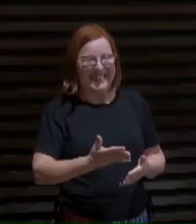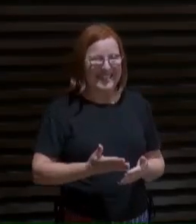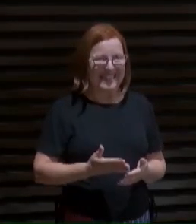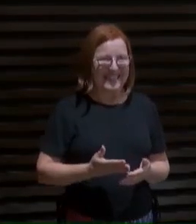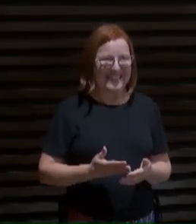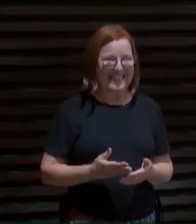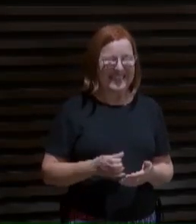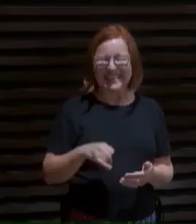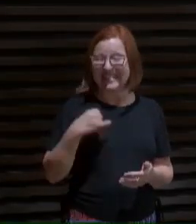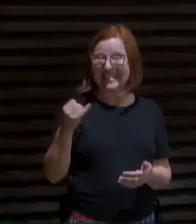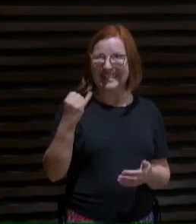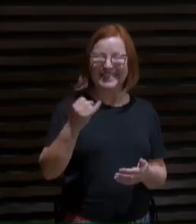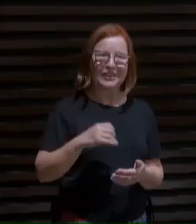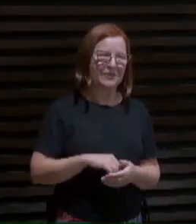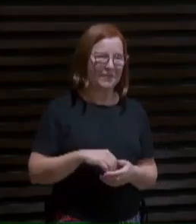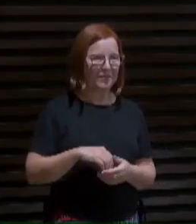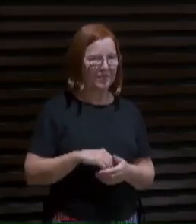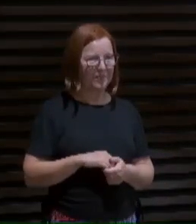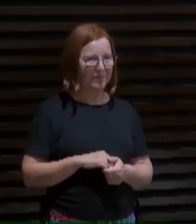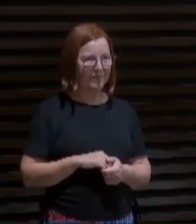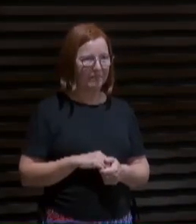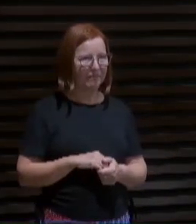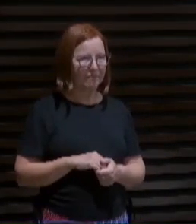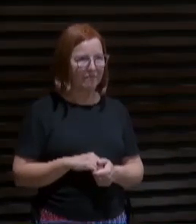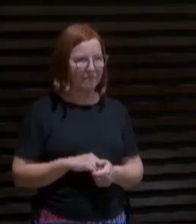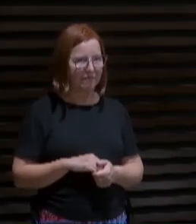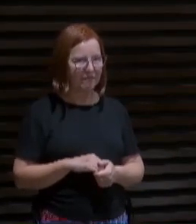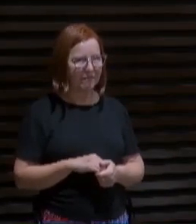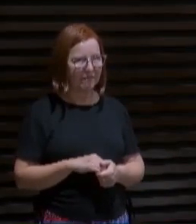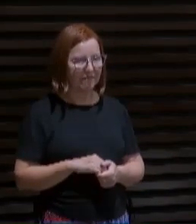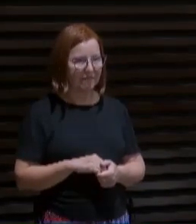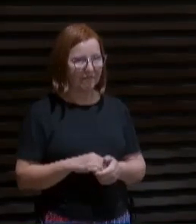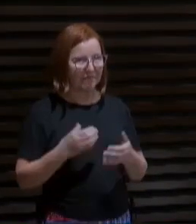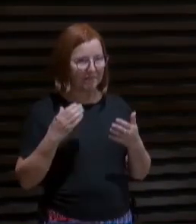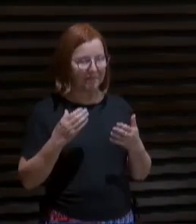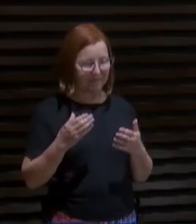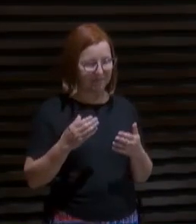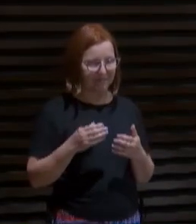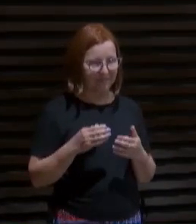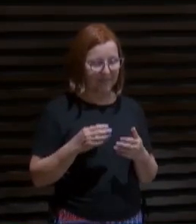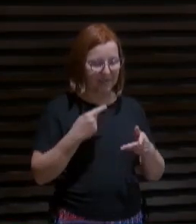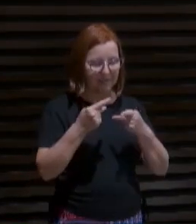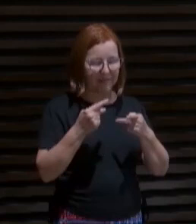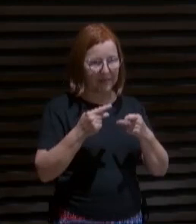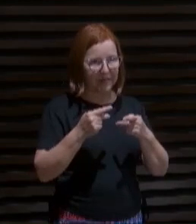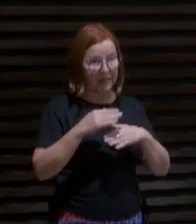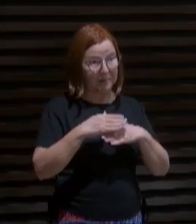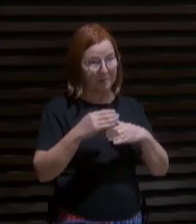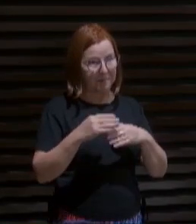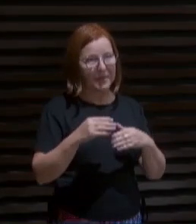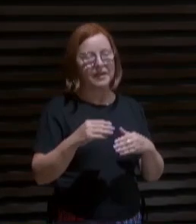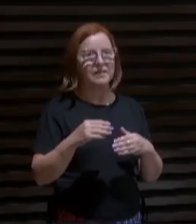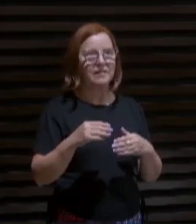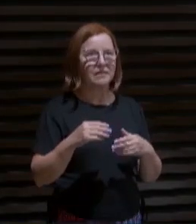muito precioso. E eu queria só agora acrescentar mais um pouquinho das profecias,